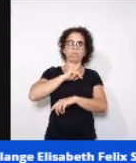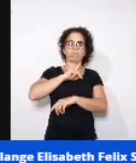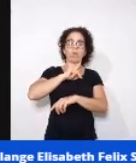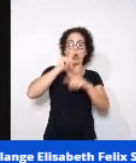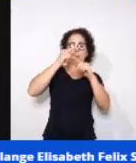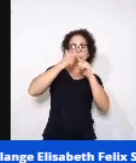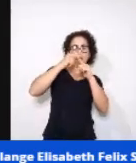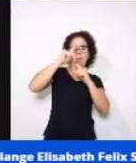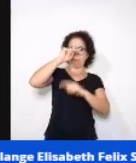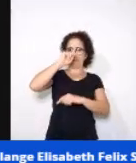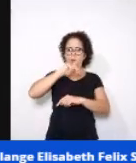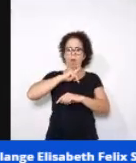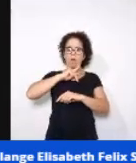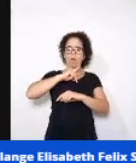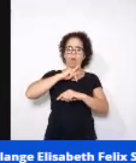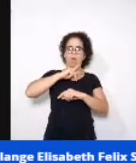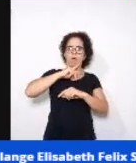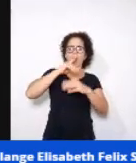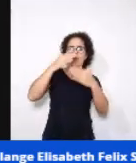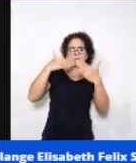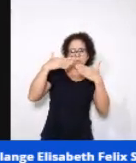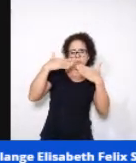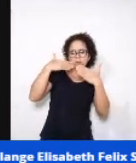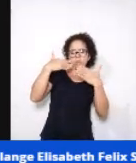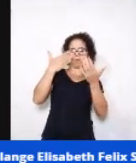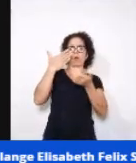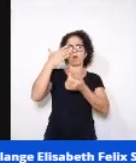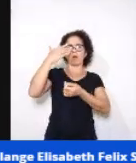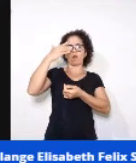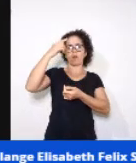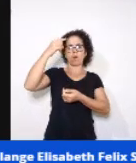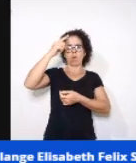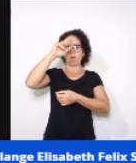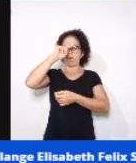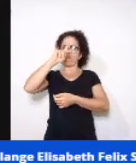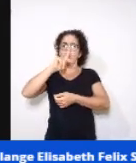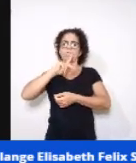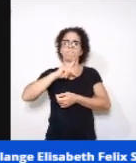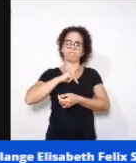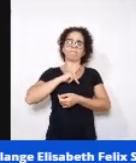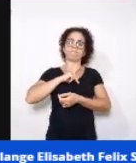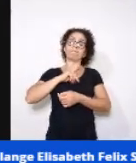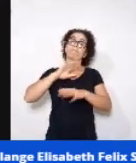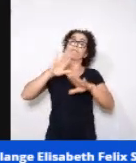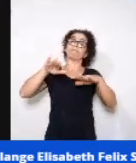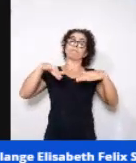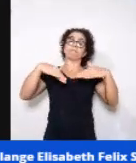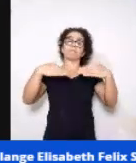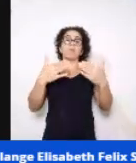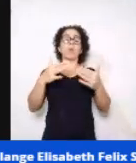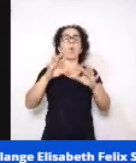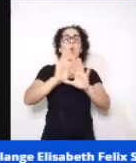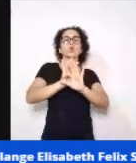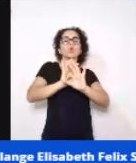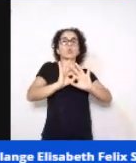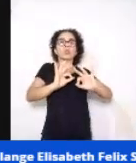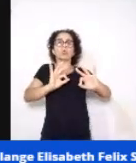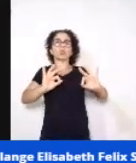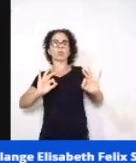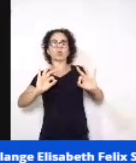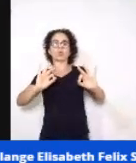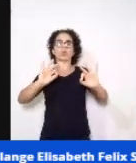vou chegar num outro ponto em relação a isso, tá? Então, esse otimismo exagerado, onde eu abafo os meus